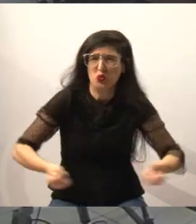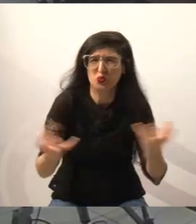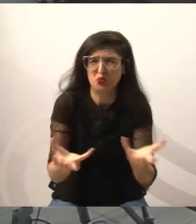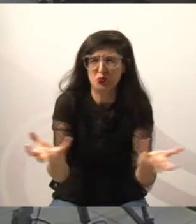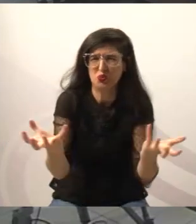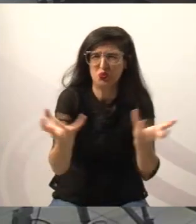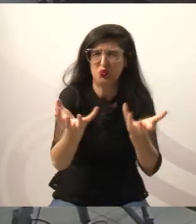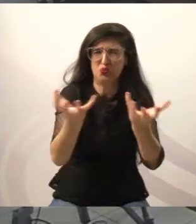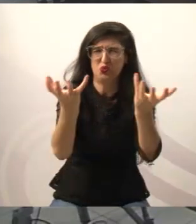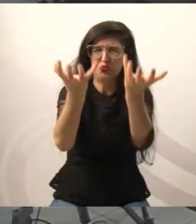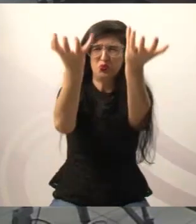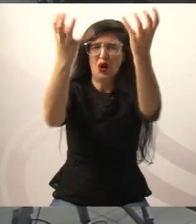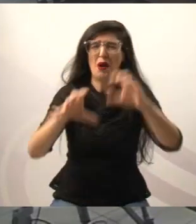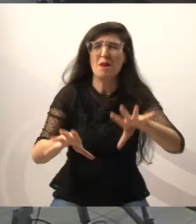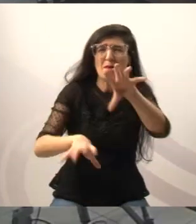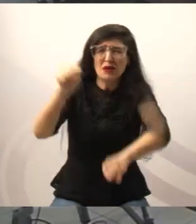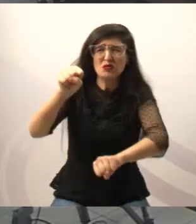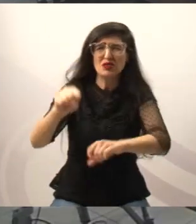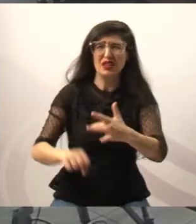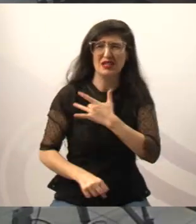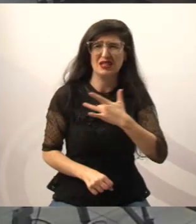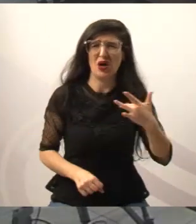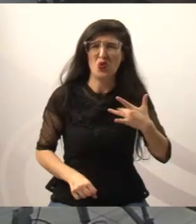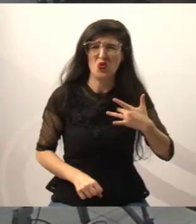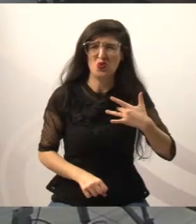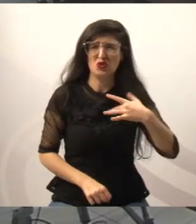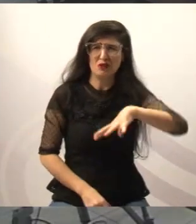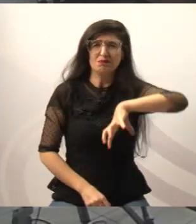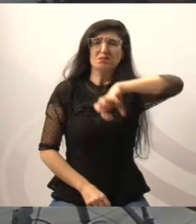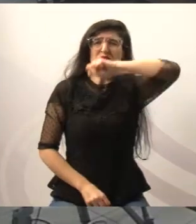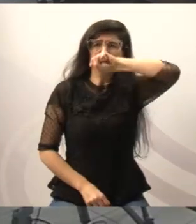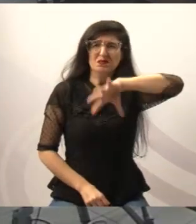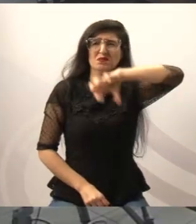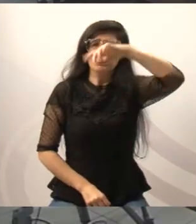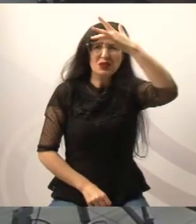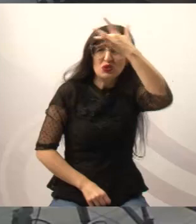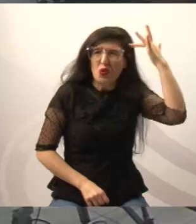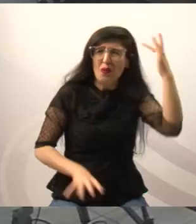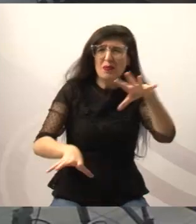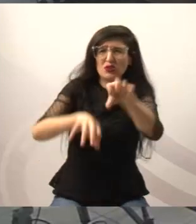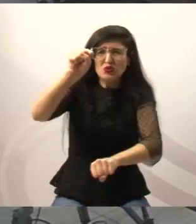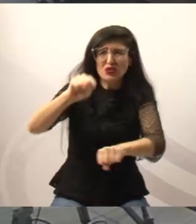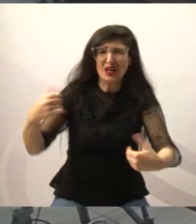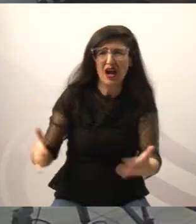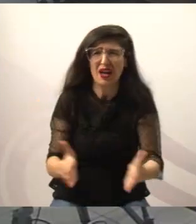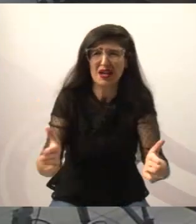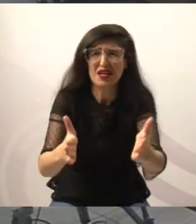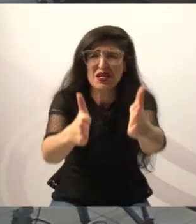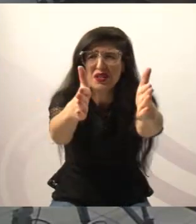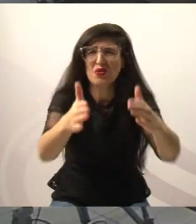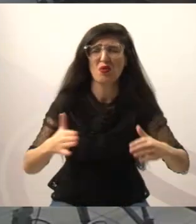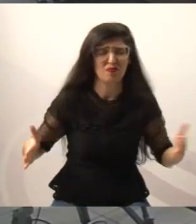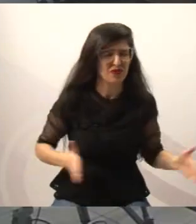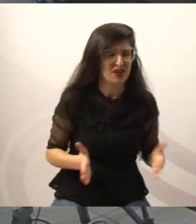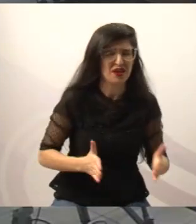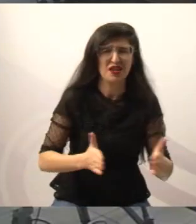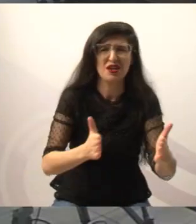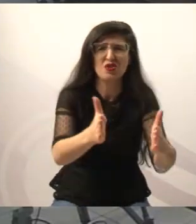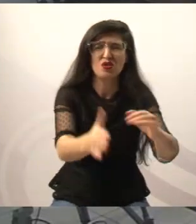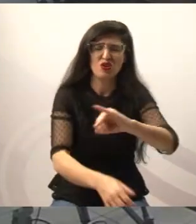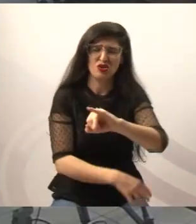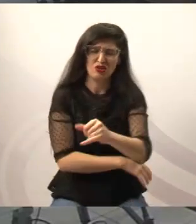essa água que passa lá, joga no rio Jaguari, vem para o Rio Paraíba contaminando a